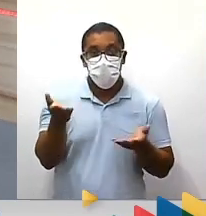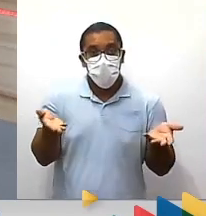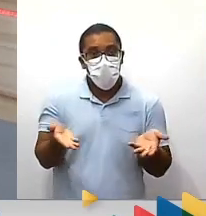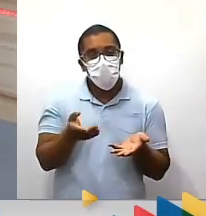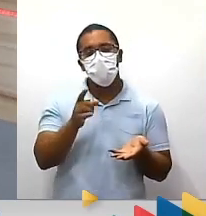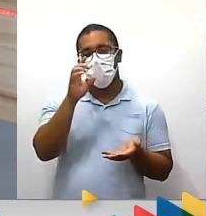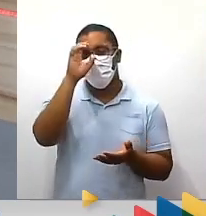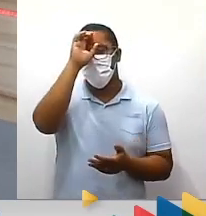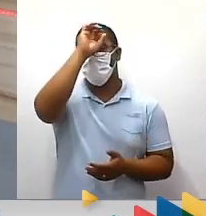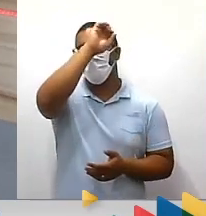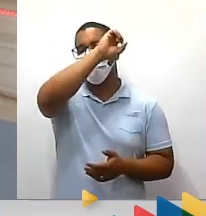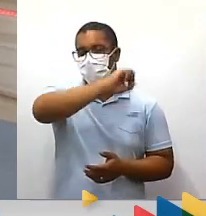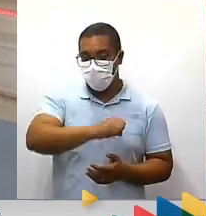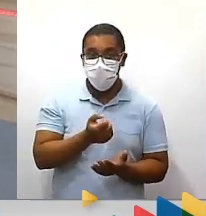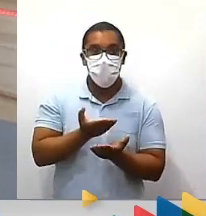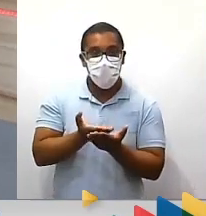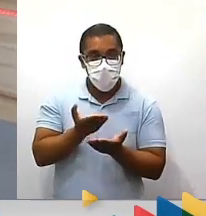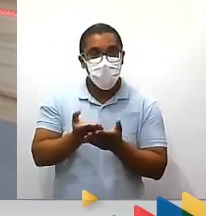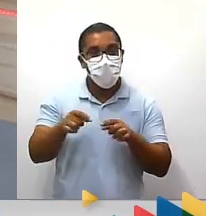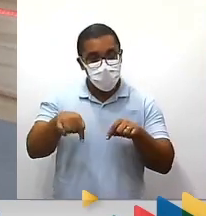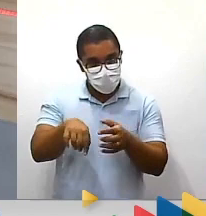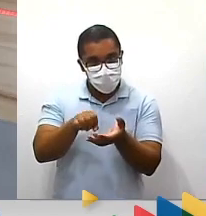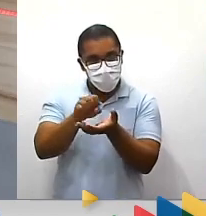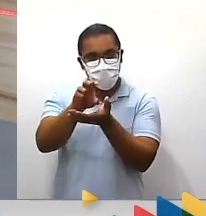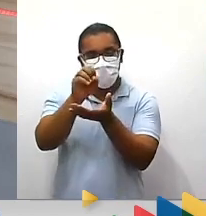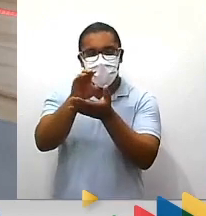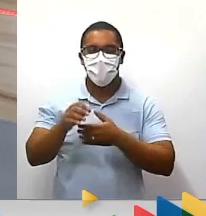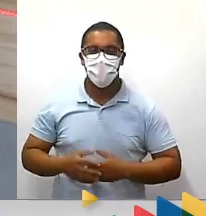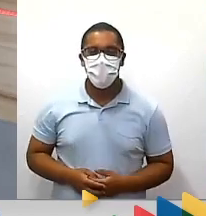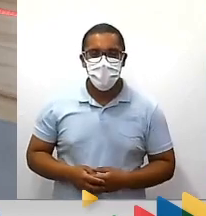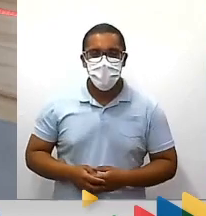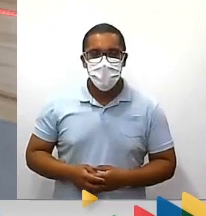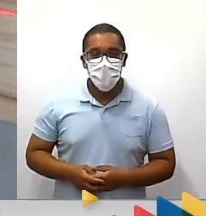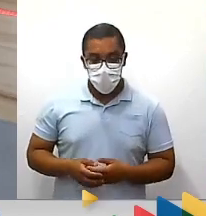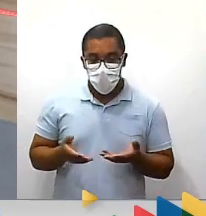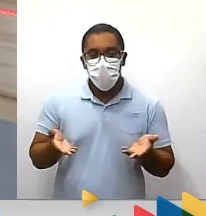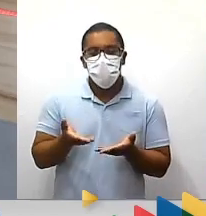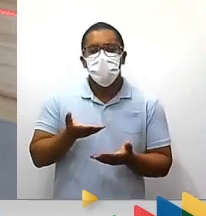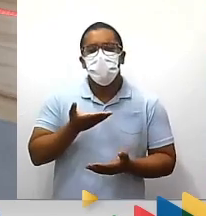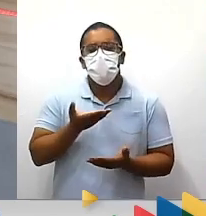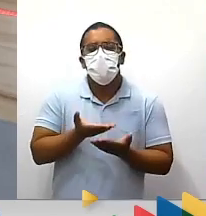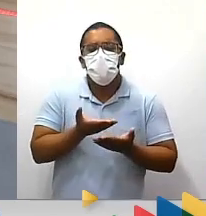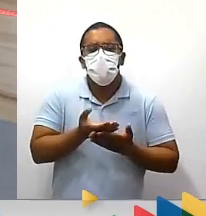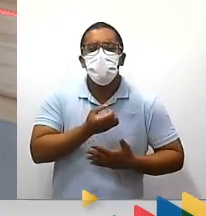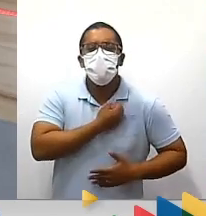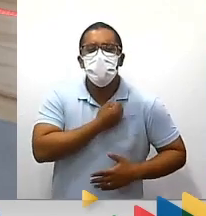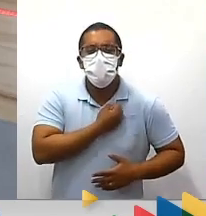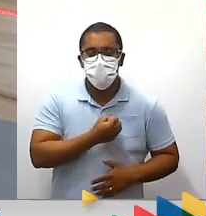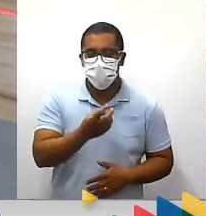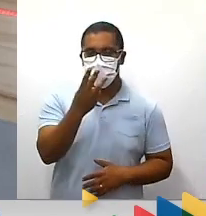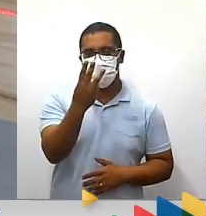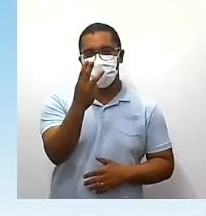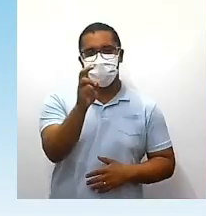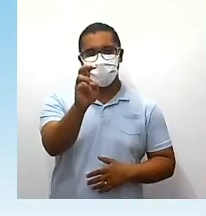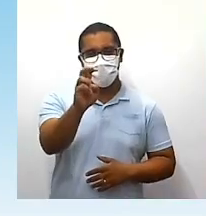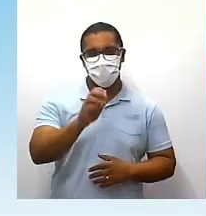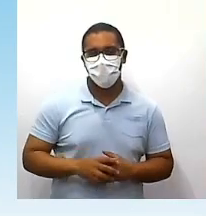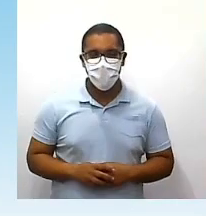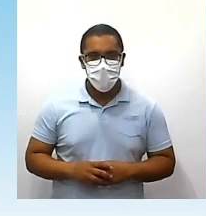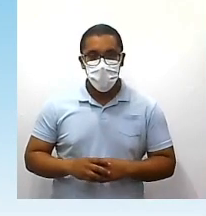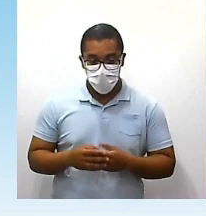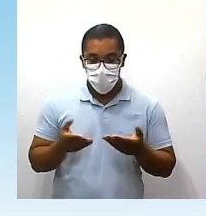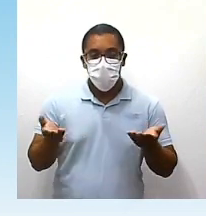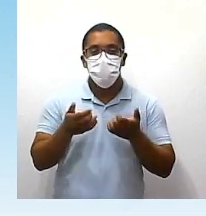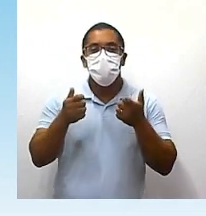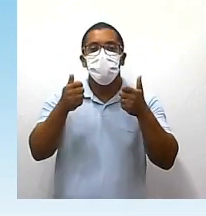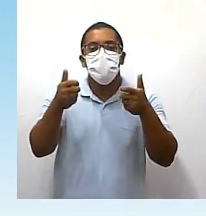nós iremos começar mais uma aula do EducaPE. A aula de hoje é a de número 35. Eu irei